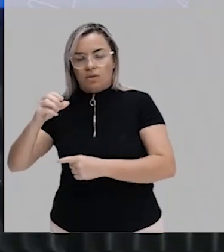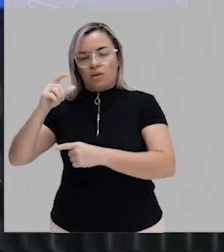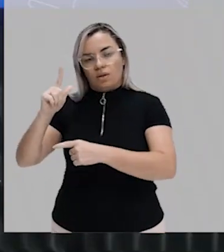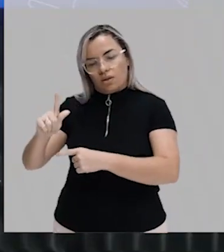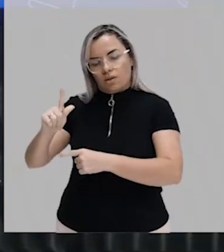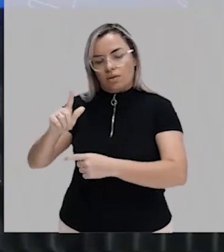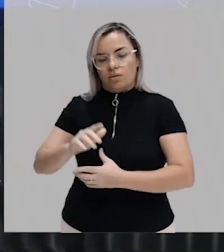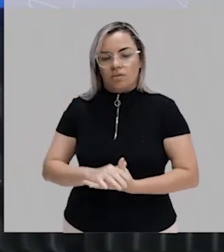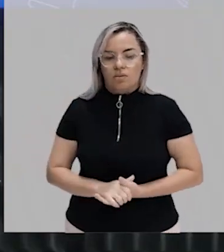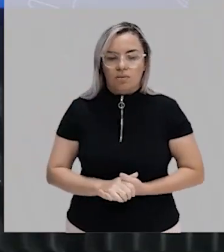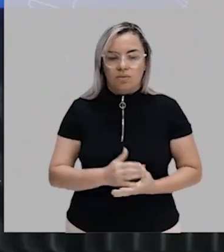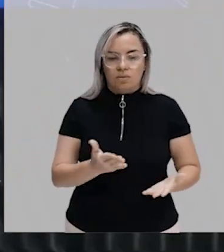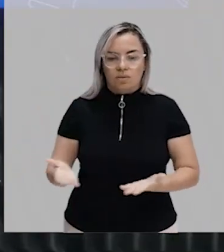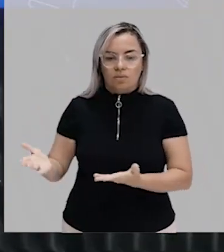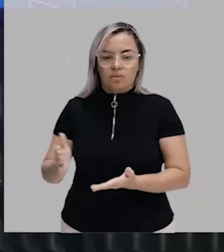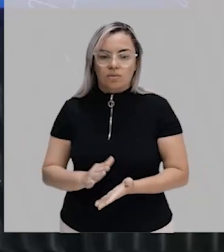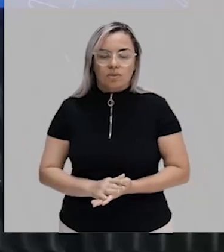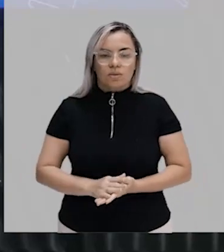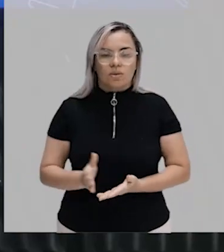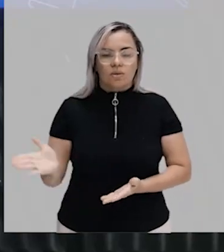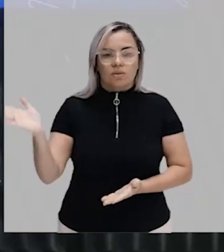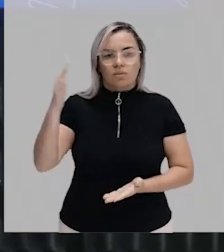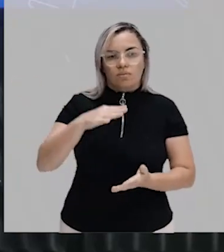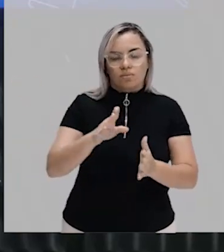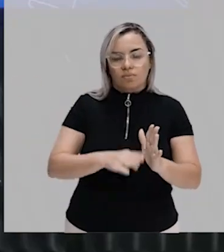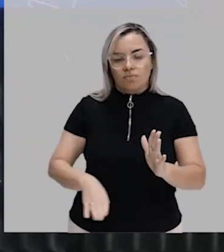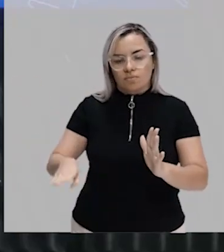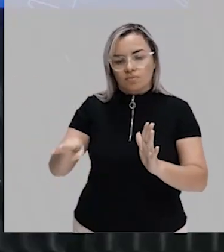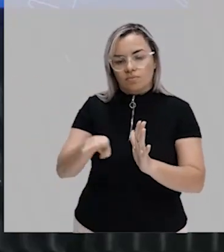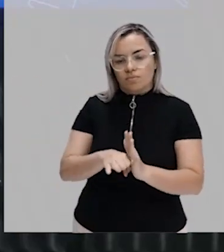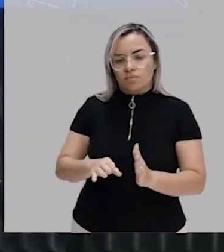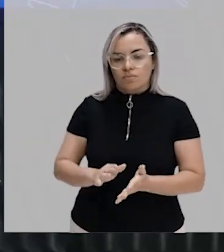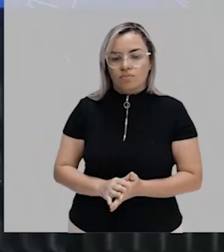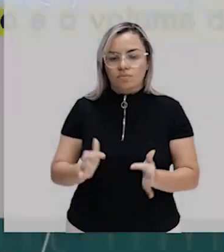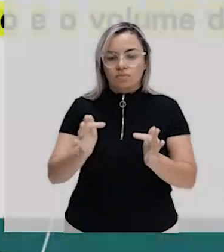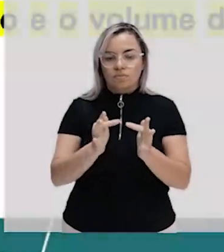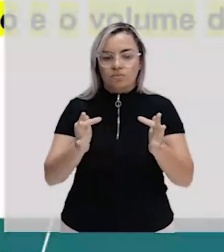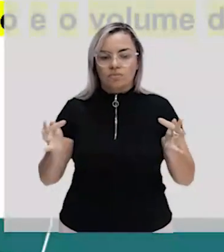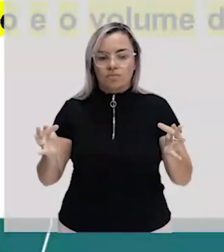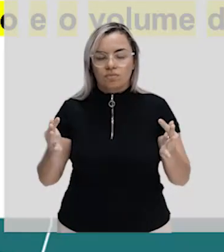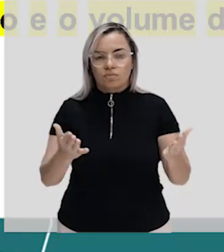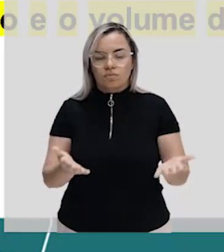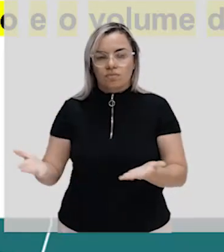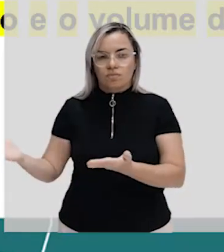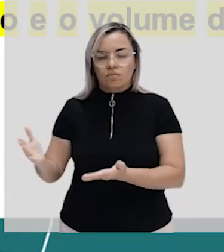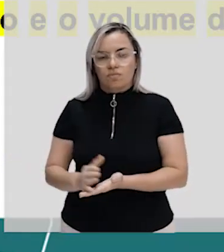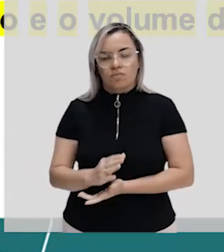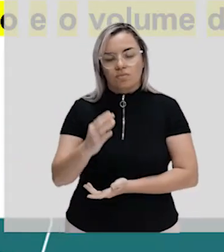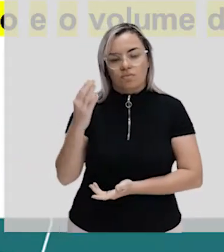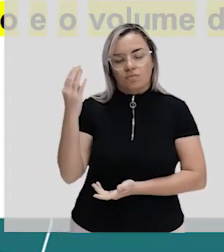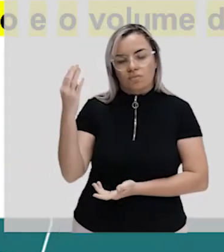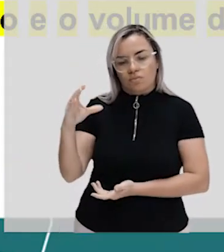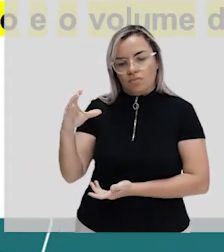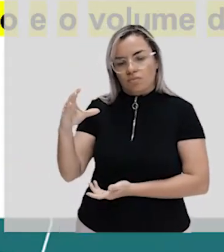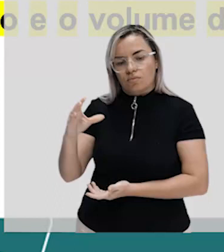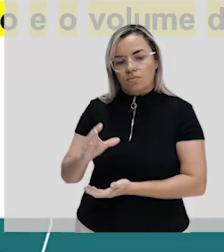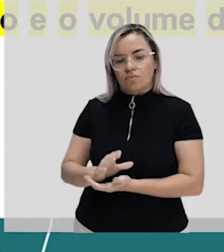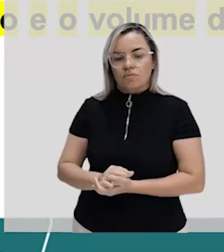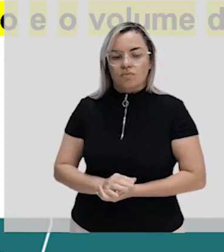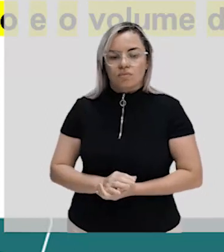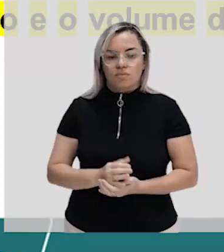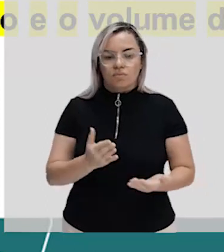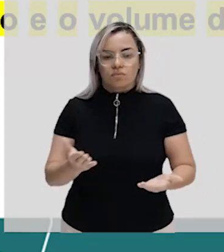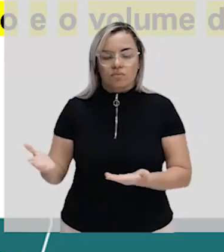turminha? Generalizando, nós vamos chegar à fórmula da concentração comum. Então,